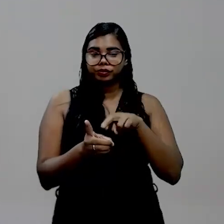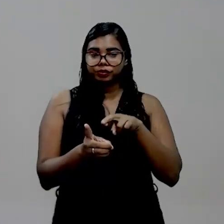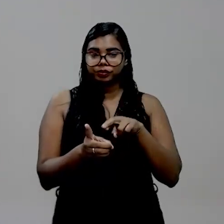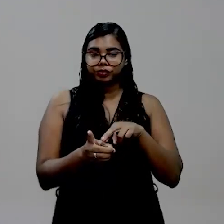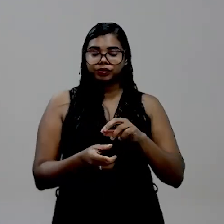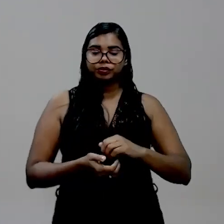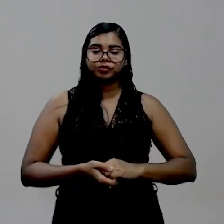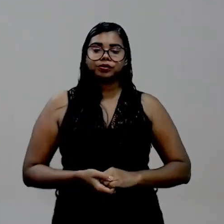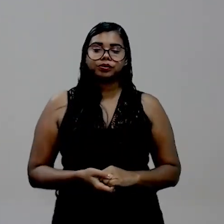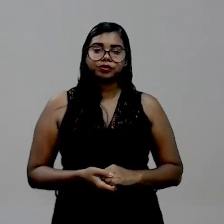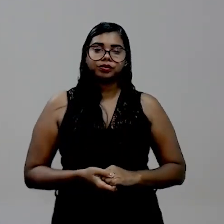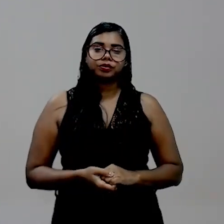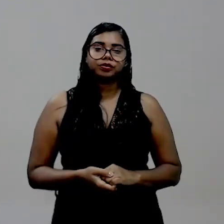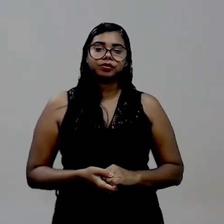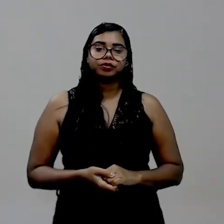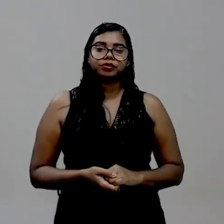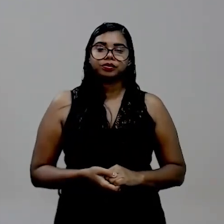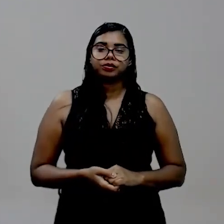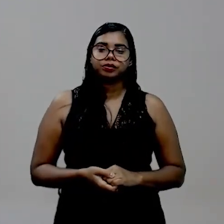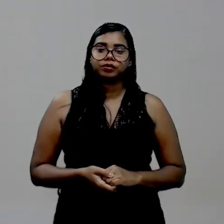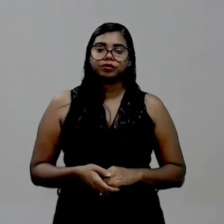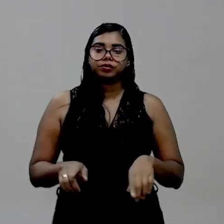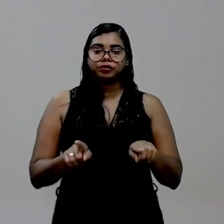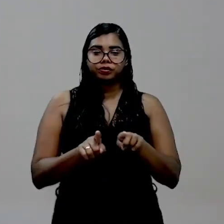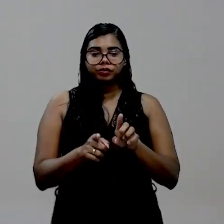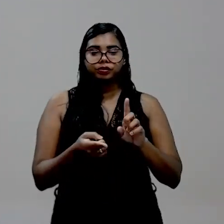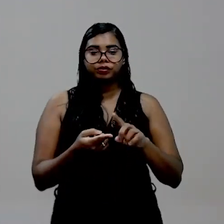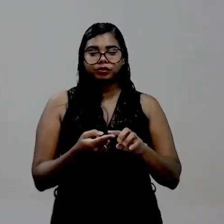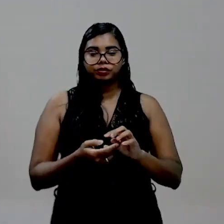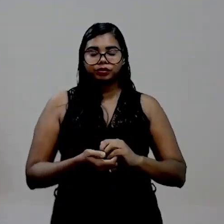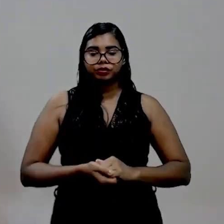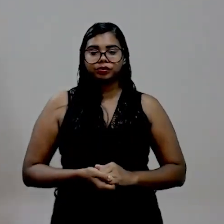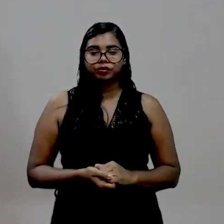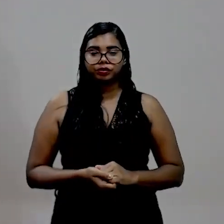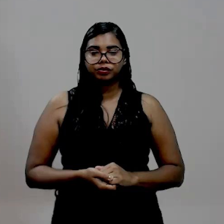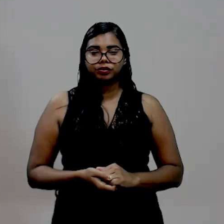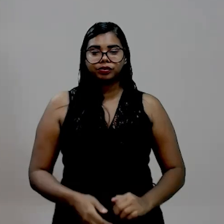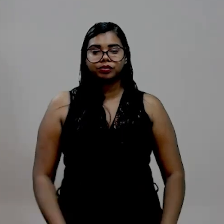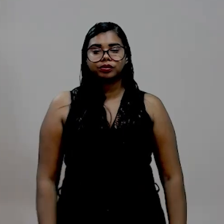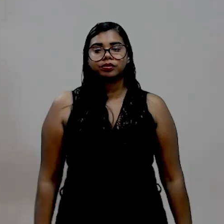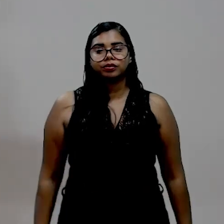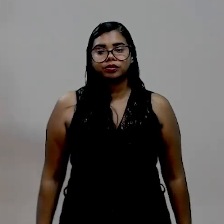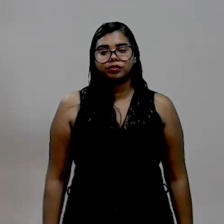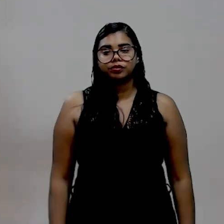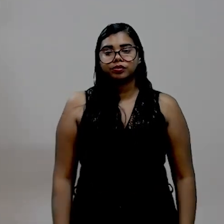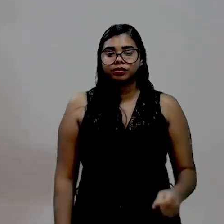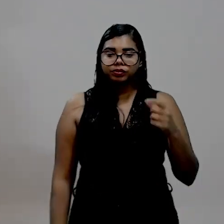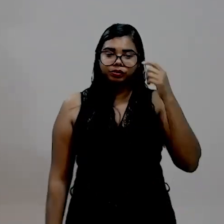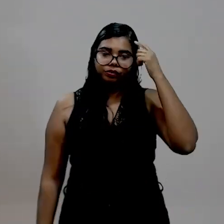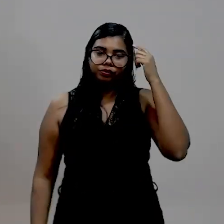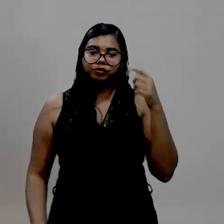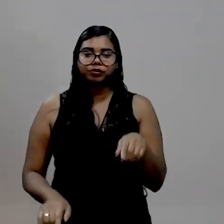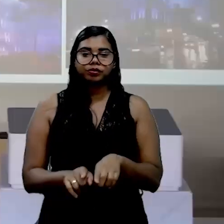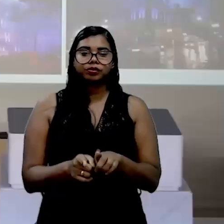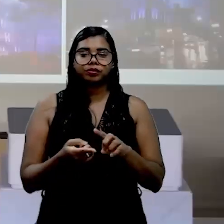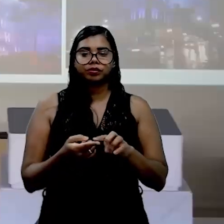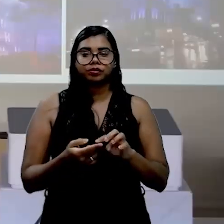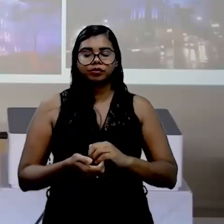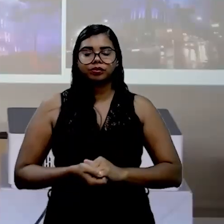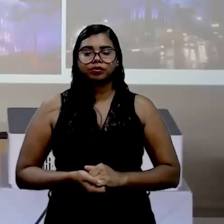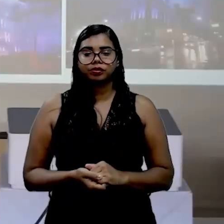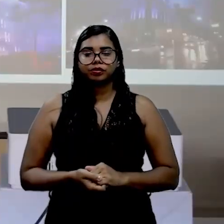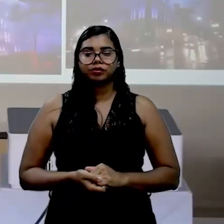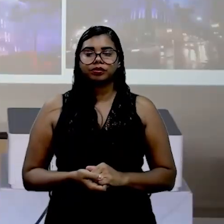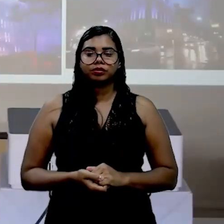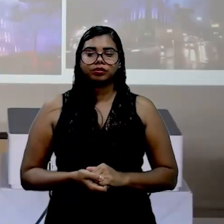os homens. É em relação à sua saúde como um todo, né? Porque é época também de você pensar, fazer um parecer cardiológico, você